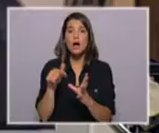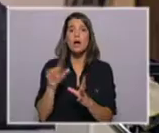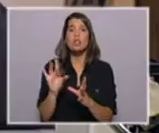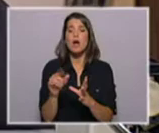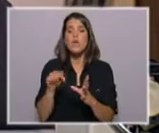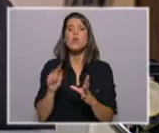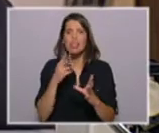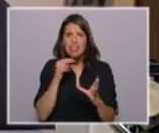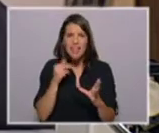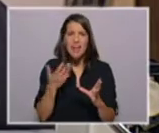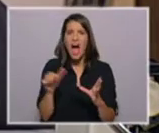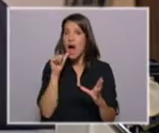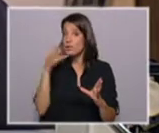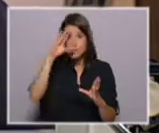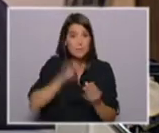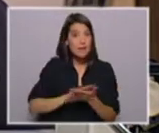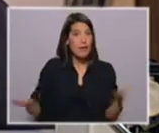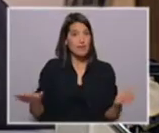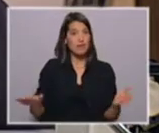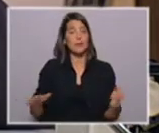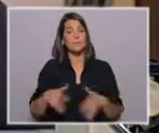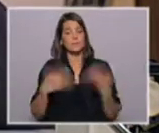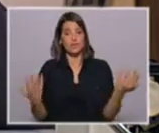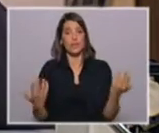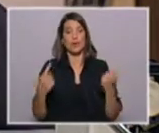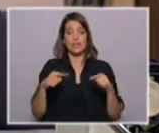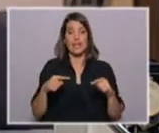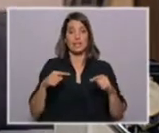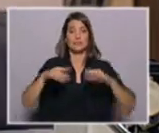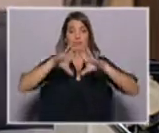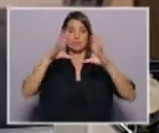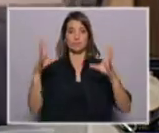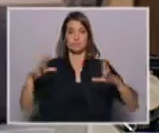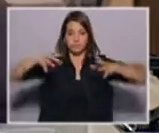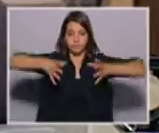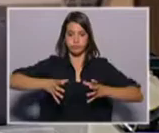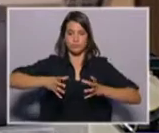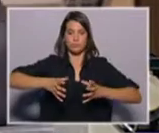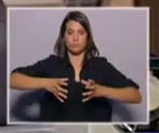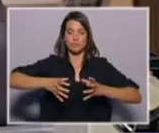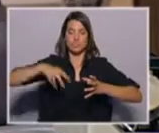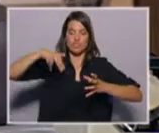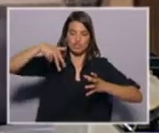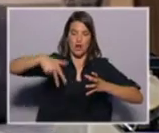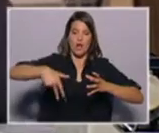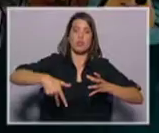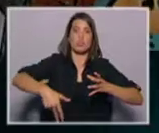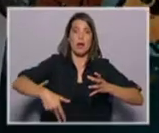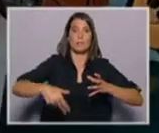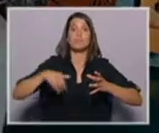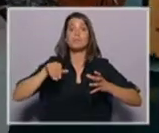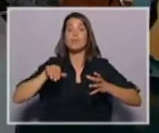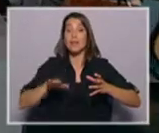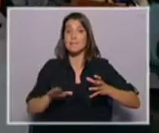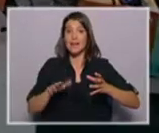pormenor. Foi colocada, portanto, aquilo tem uma escada no leme, que no fundo depois vai até à superfície da Lua, mas nos